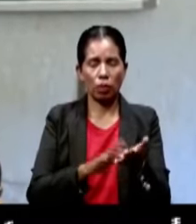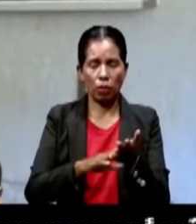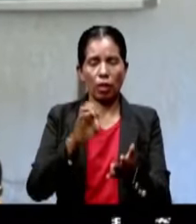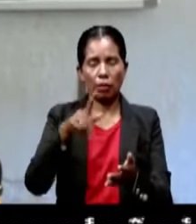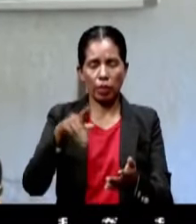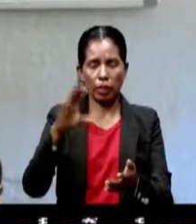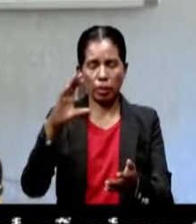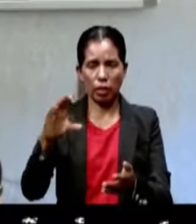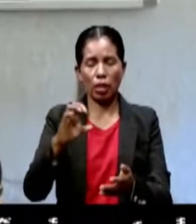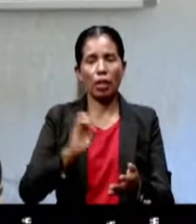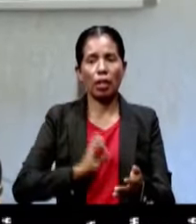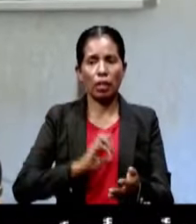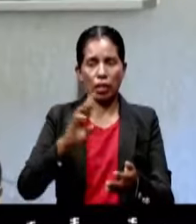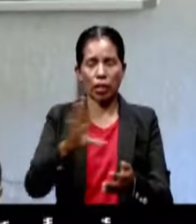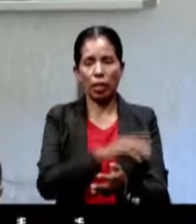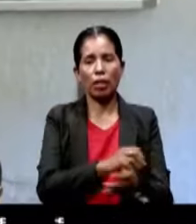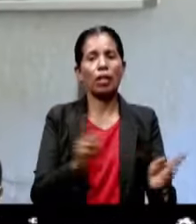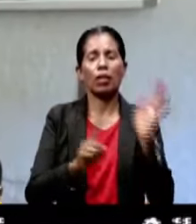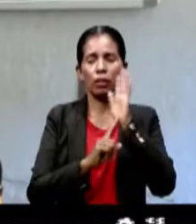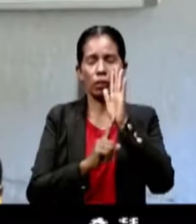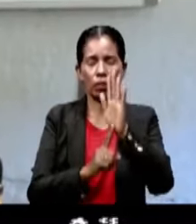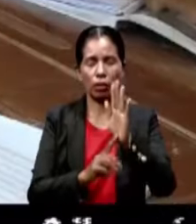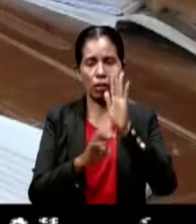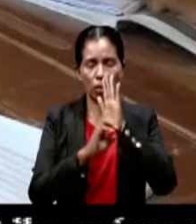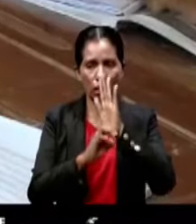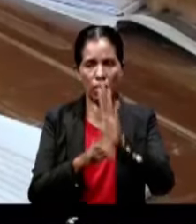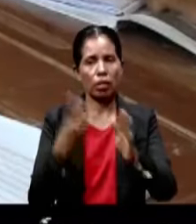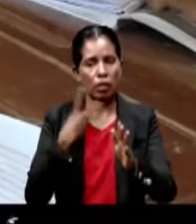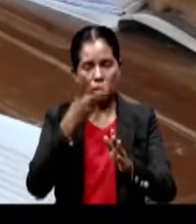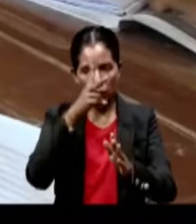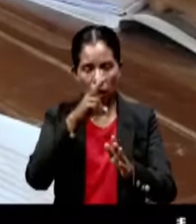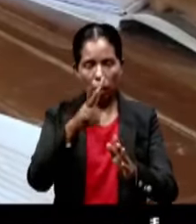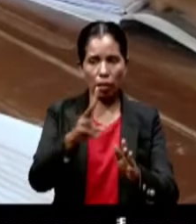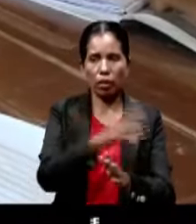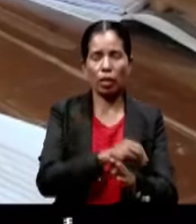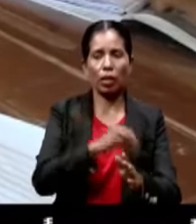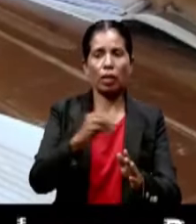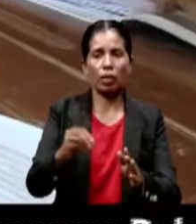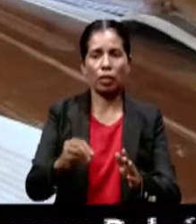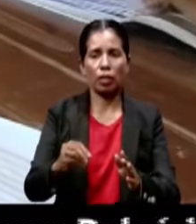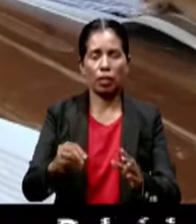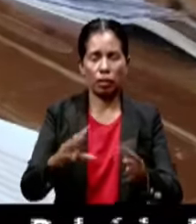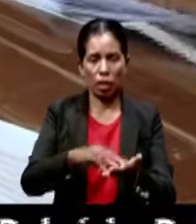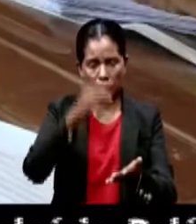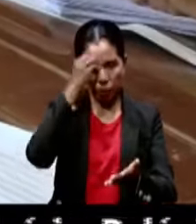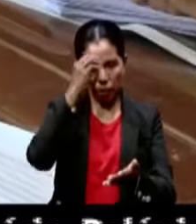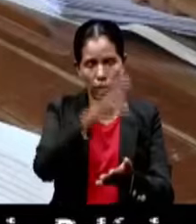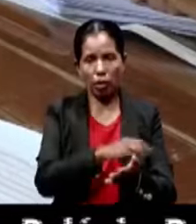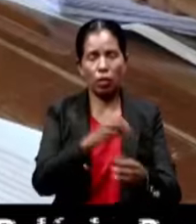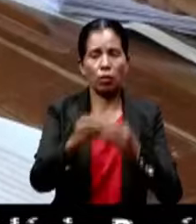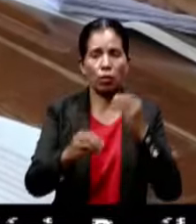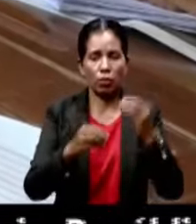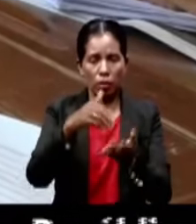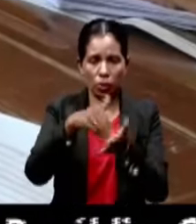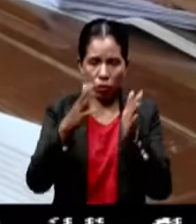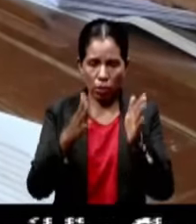EBF Kamea Raihun, nebe saianessan a mostra onde ita acompanha meteorologia ensino-aprendizagem ba aluno será